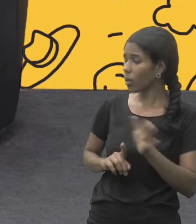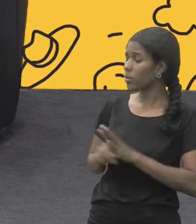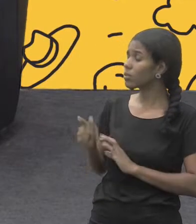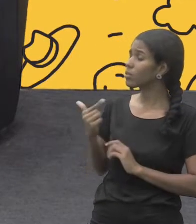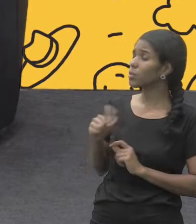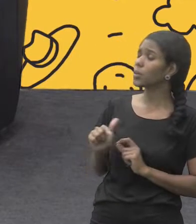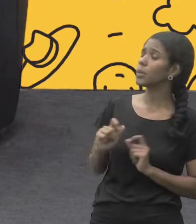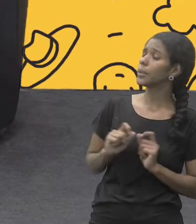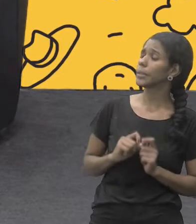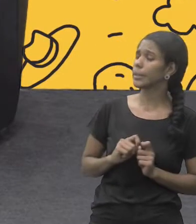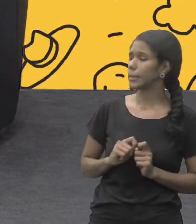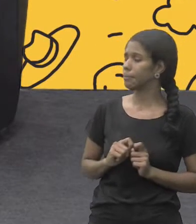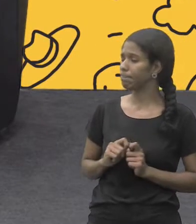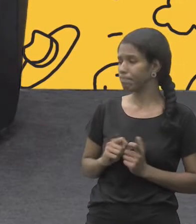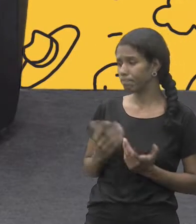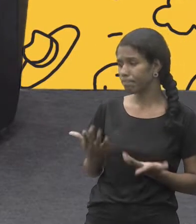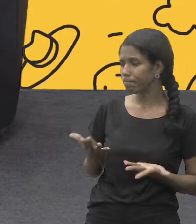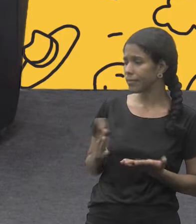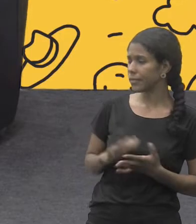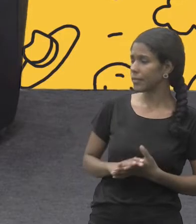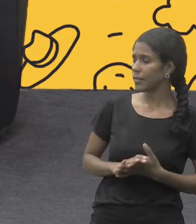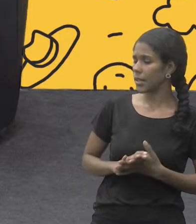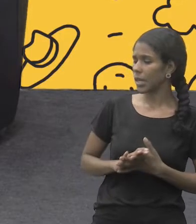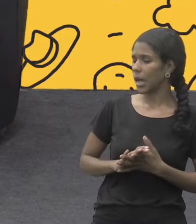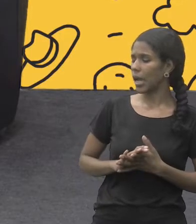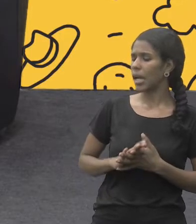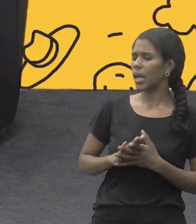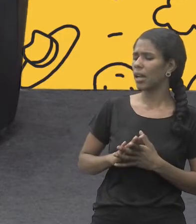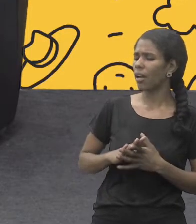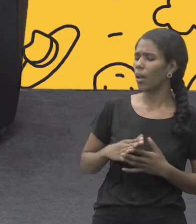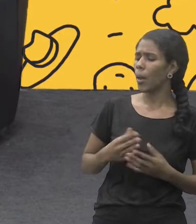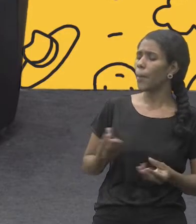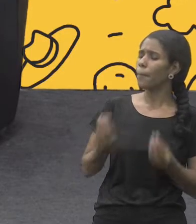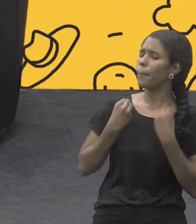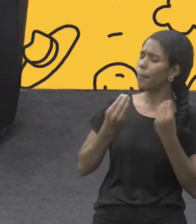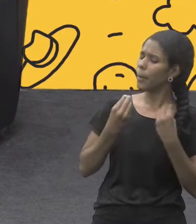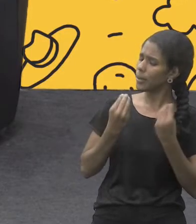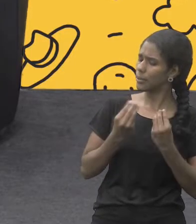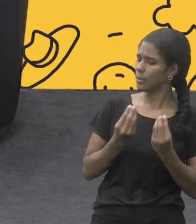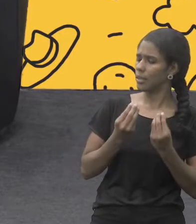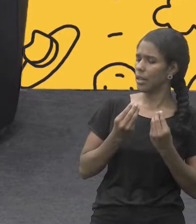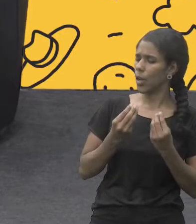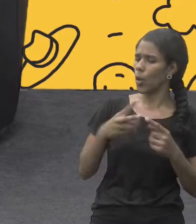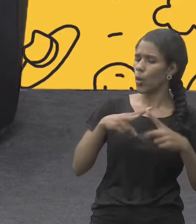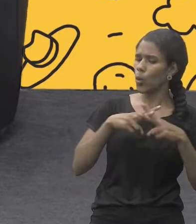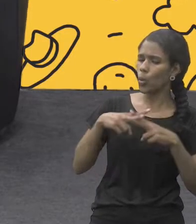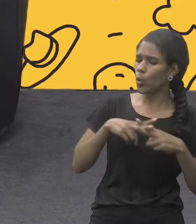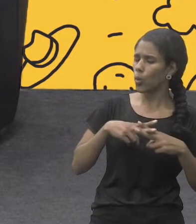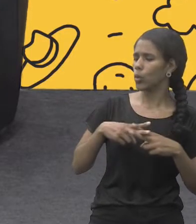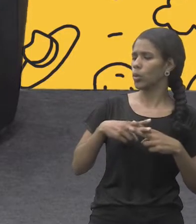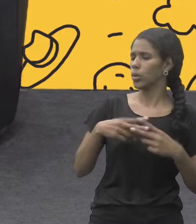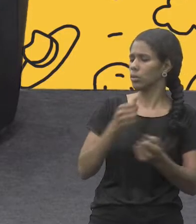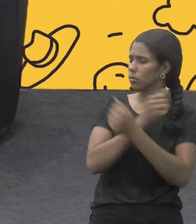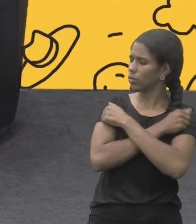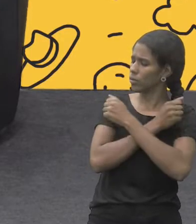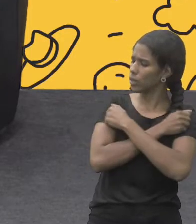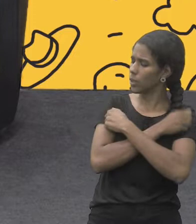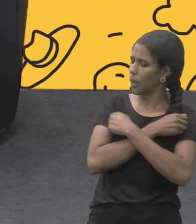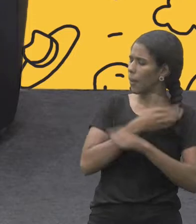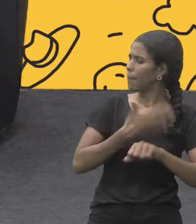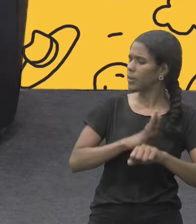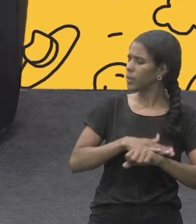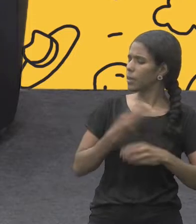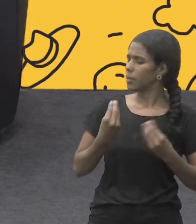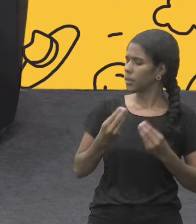Rapaz, a defesa pessoal, você depende, né? Tem algumas formas de se defender. Você não